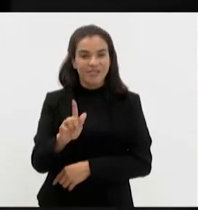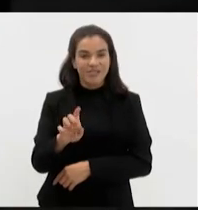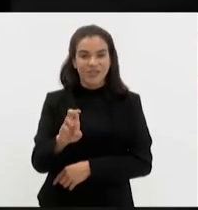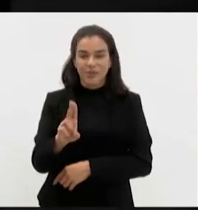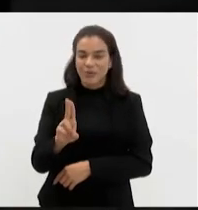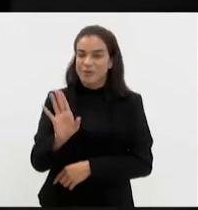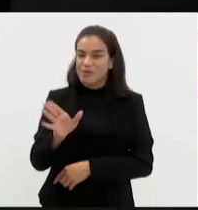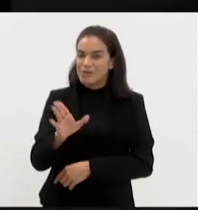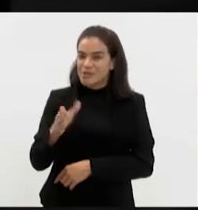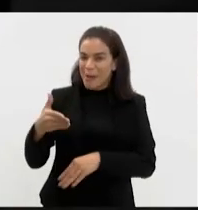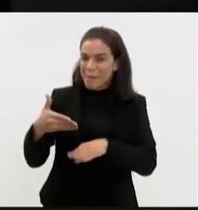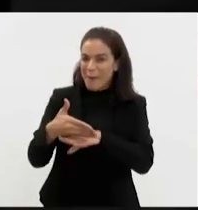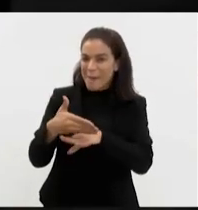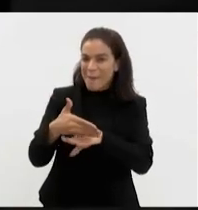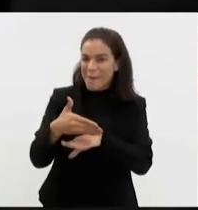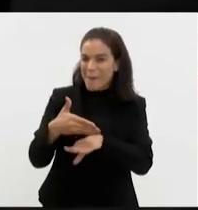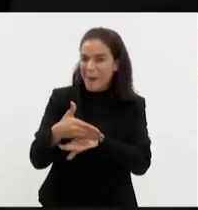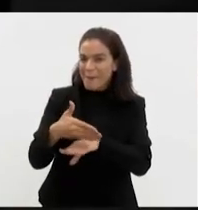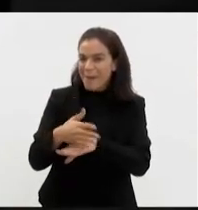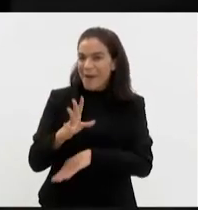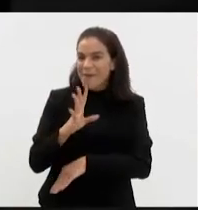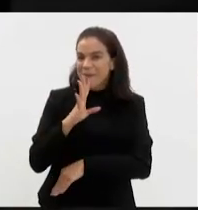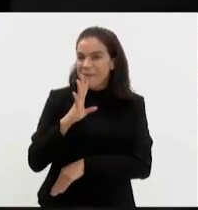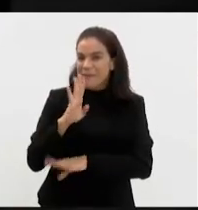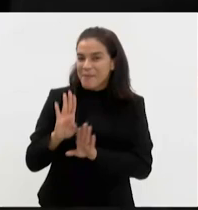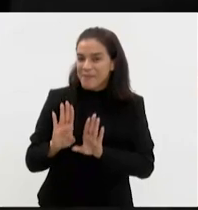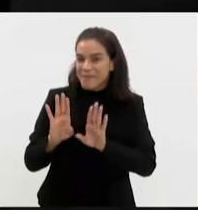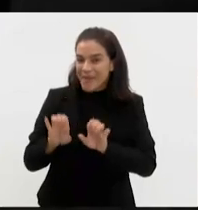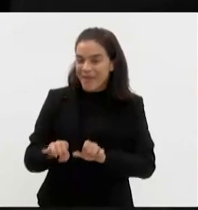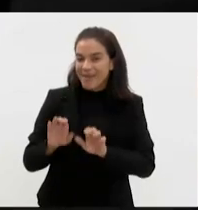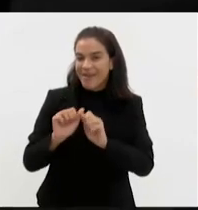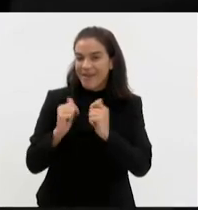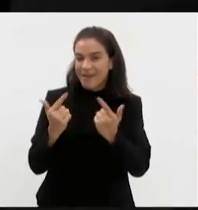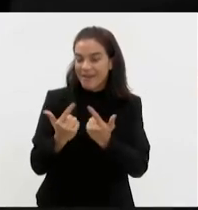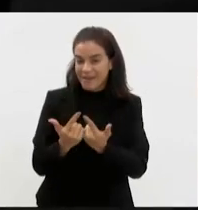familiar da casa aqui conosco né Dr